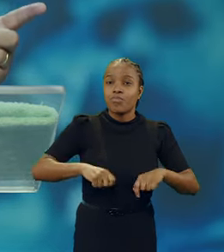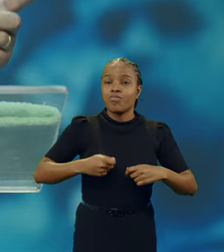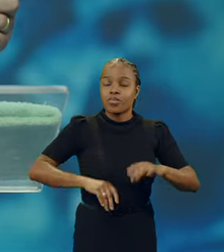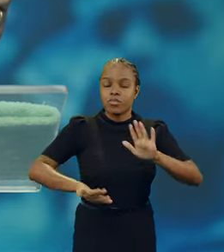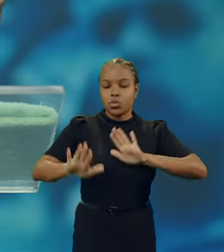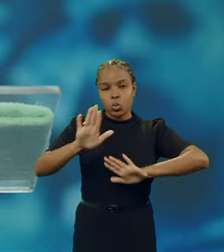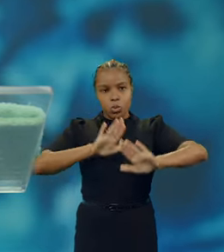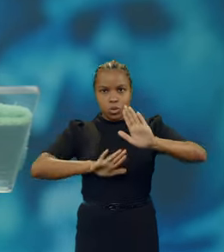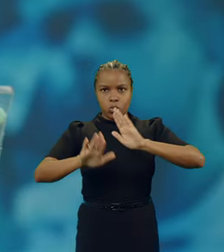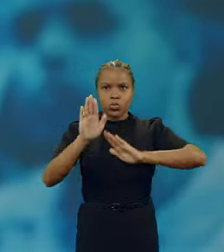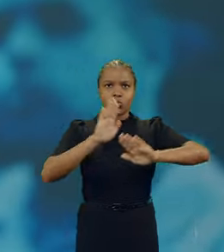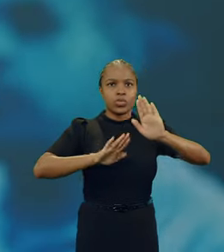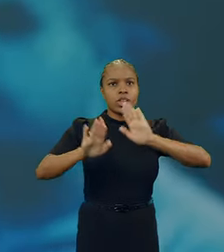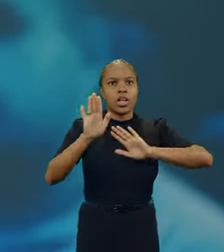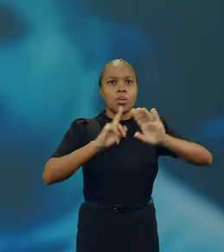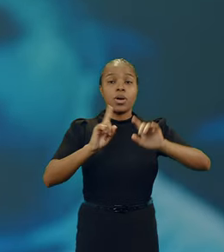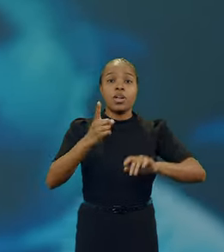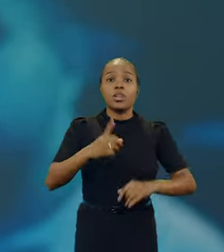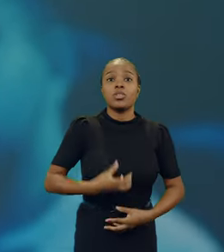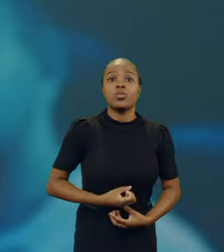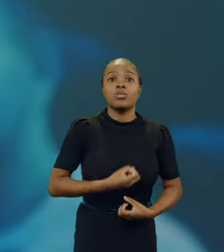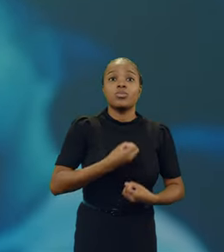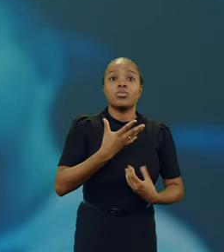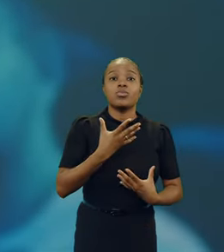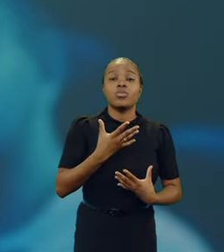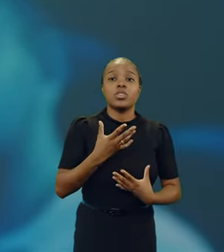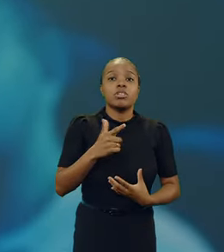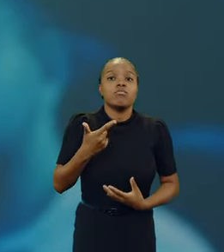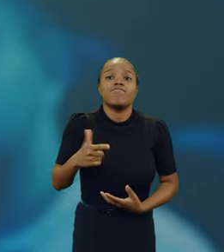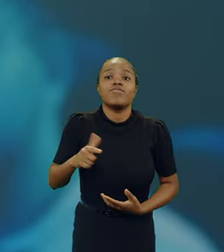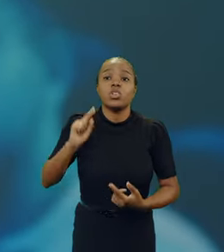cuidado para não gerar sem propósito.